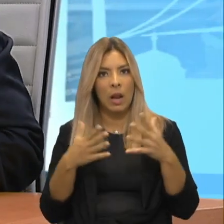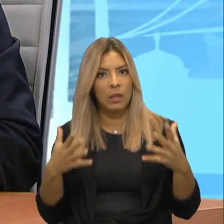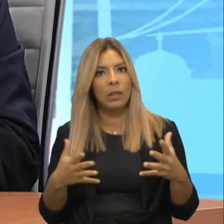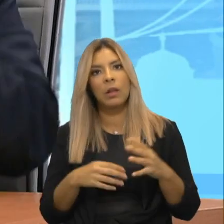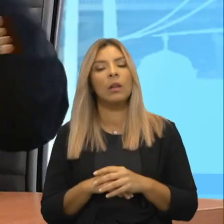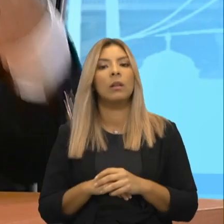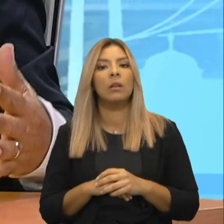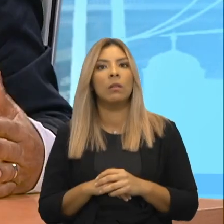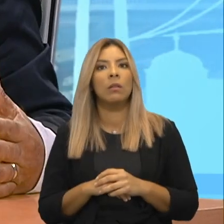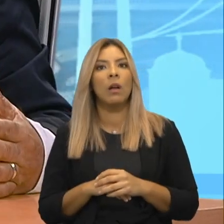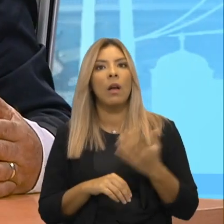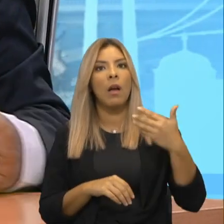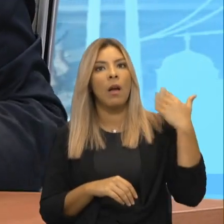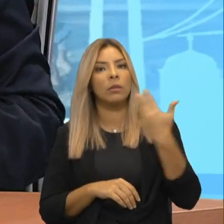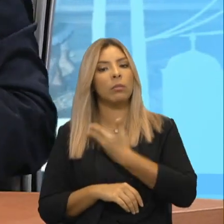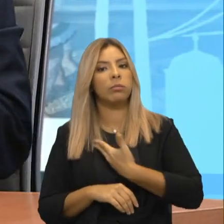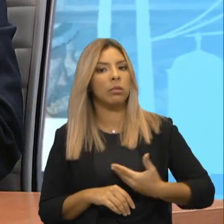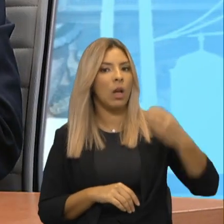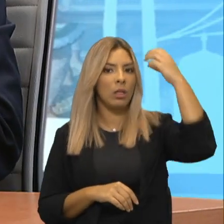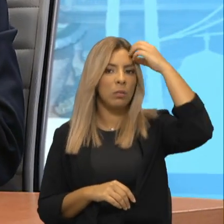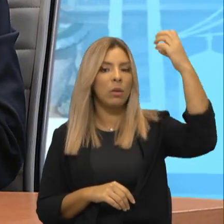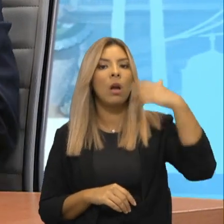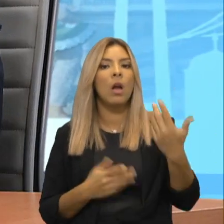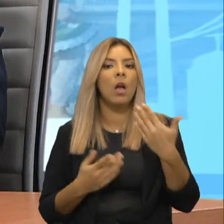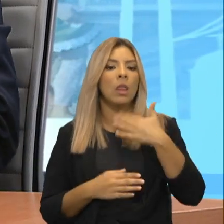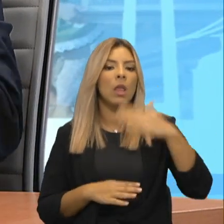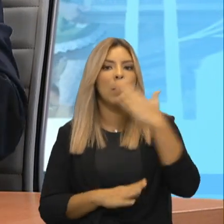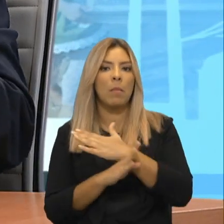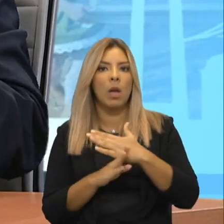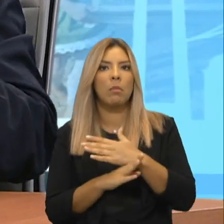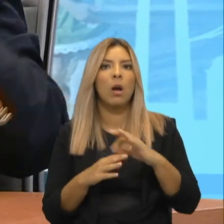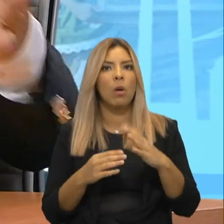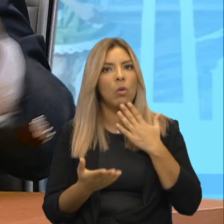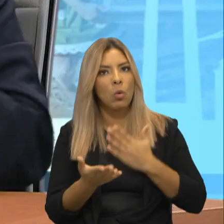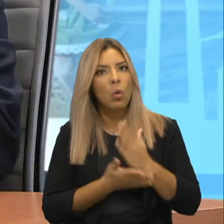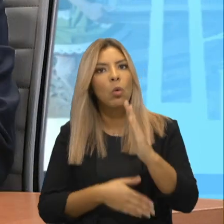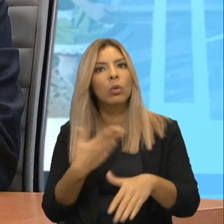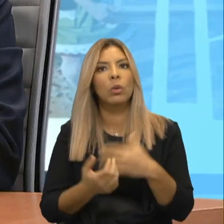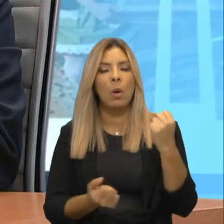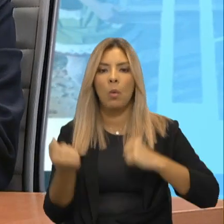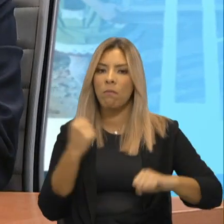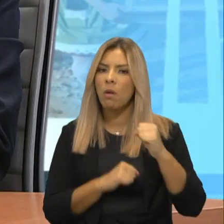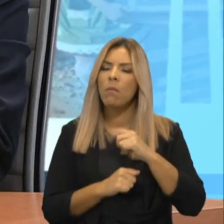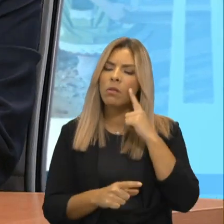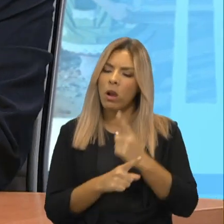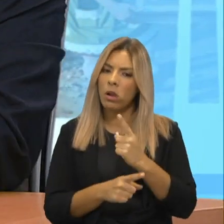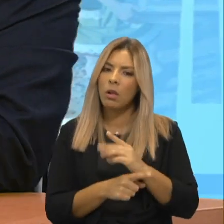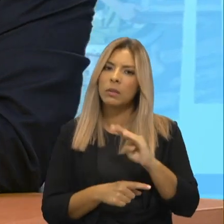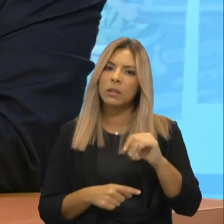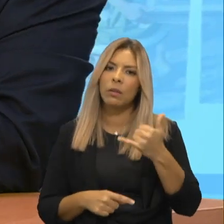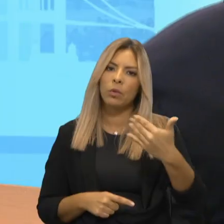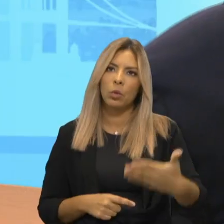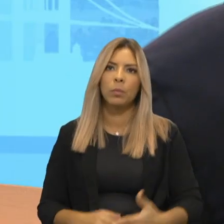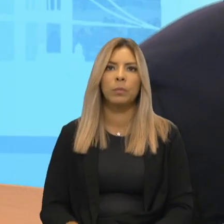ramo monástico fundado na Idade Média, ainda continuam atuais e dinâmicas no século XXI. Muito